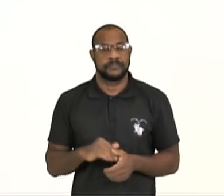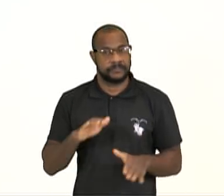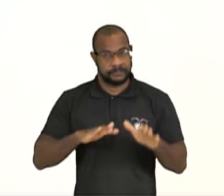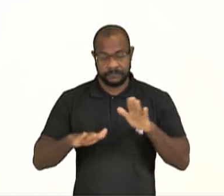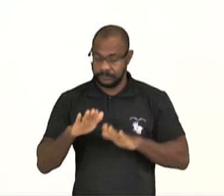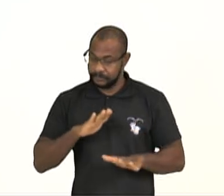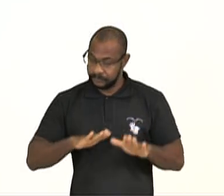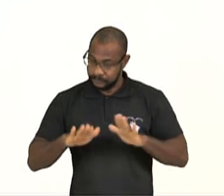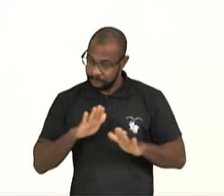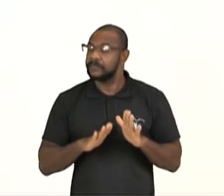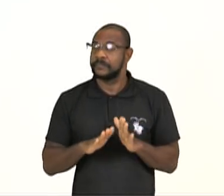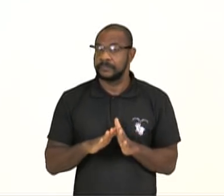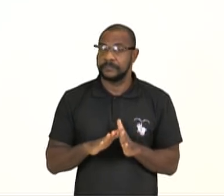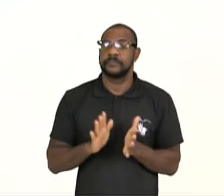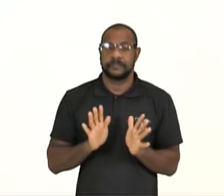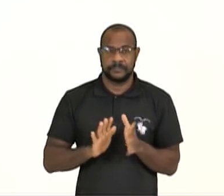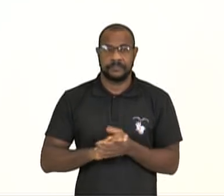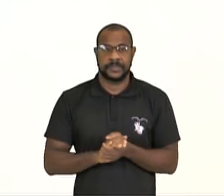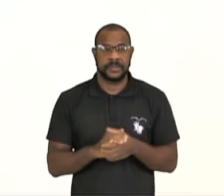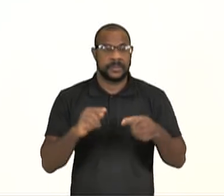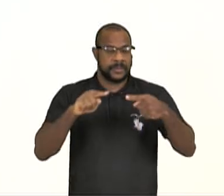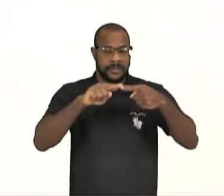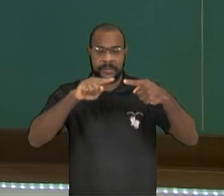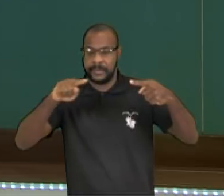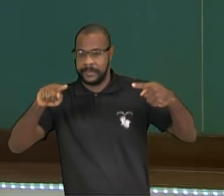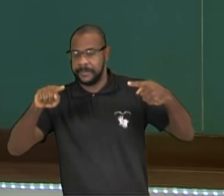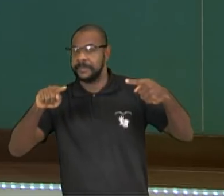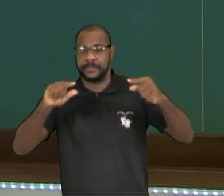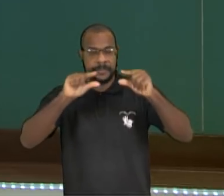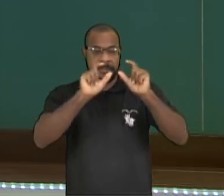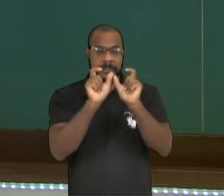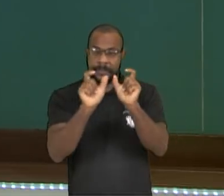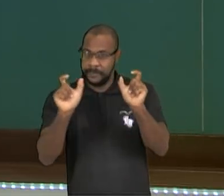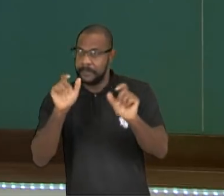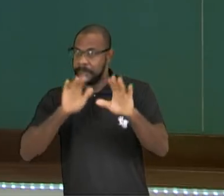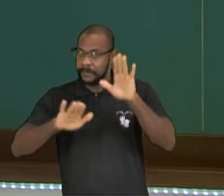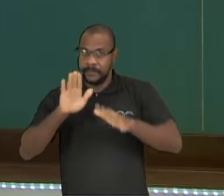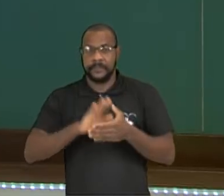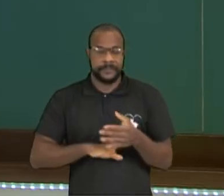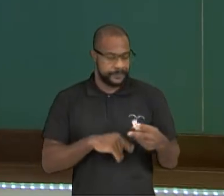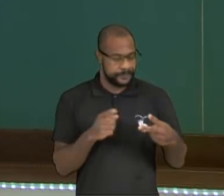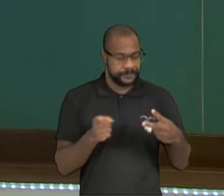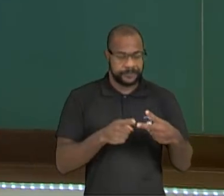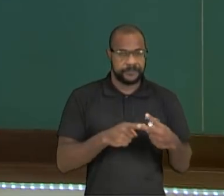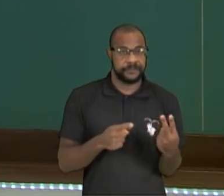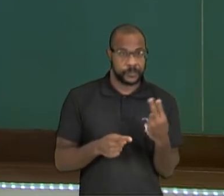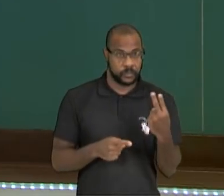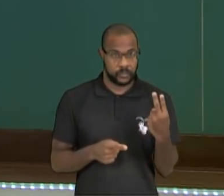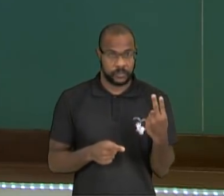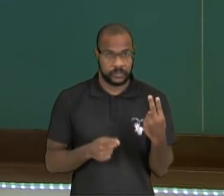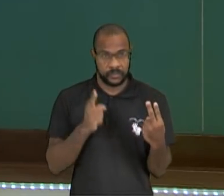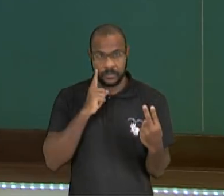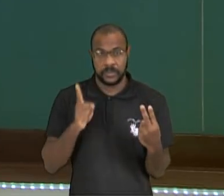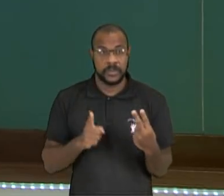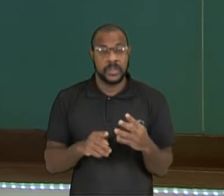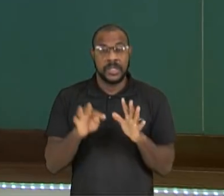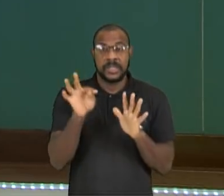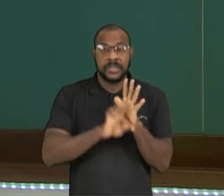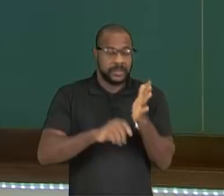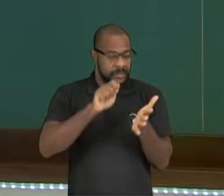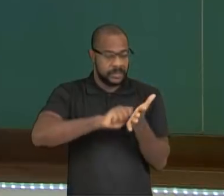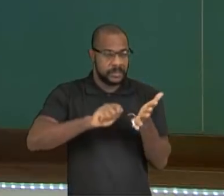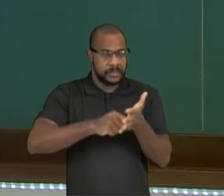com essas pegadinhas. Às vezes eu só leio a primeira e a última e acho que tá tudo ok. E sobre o texto descritivo? O texto